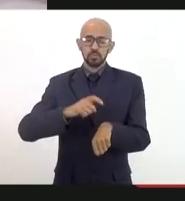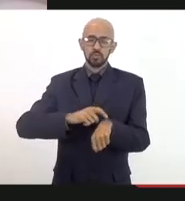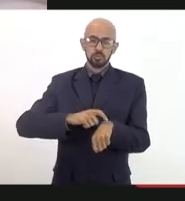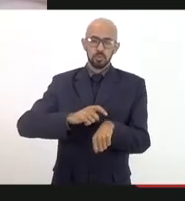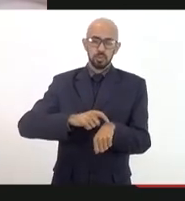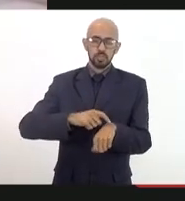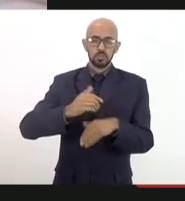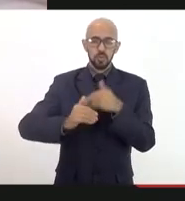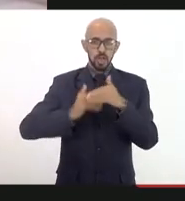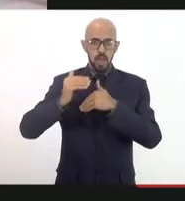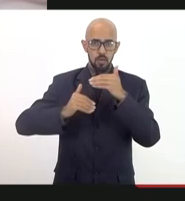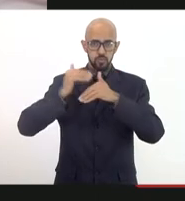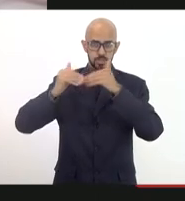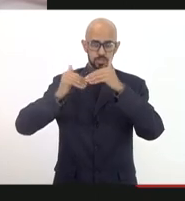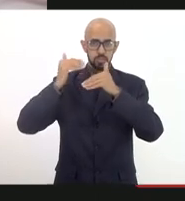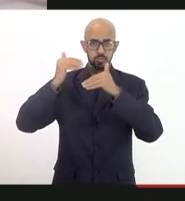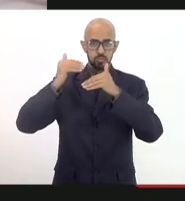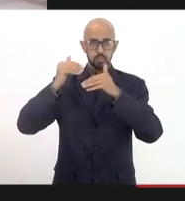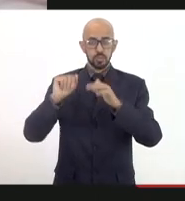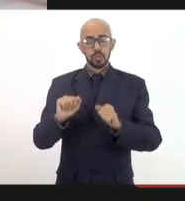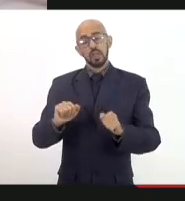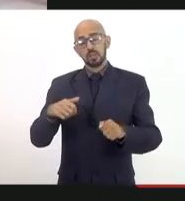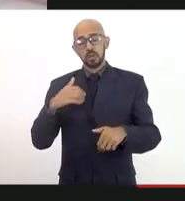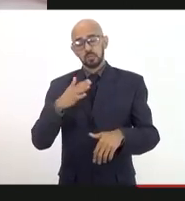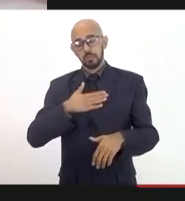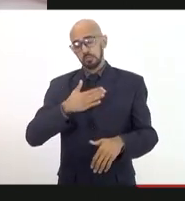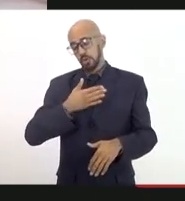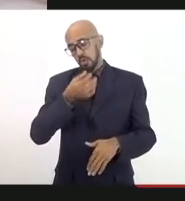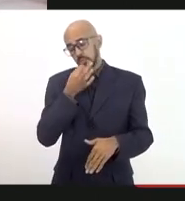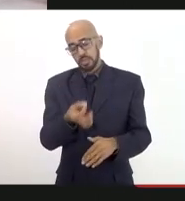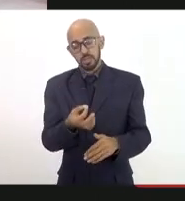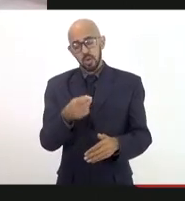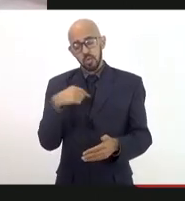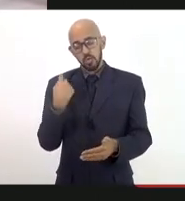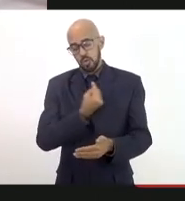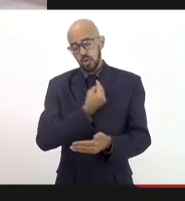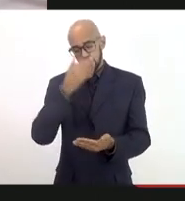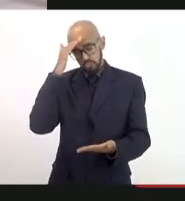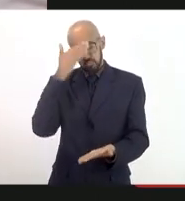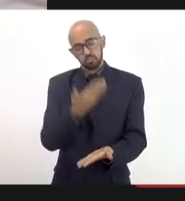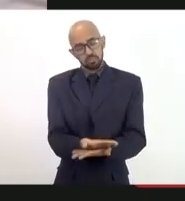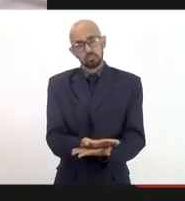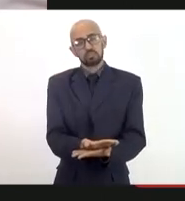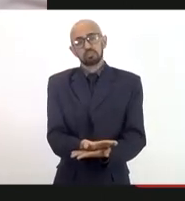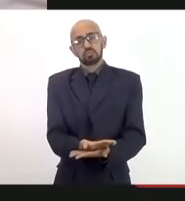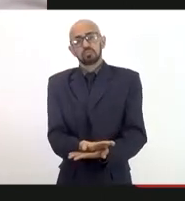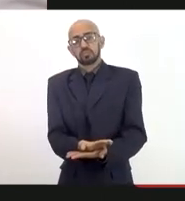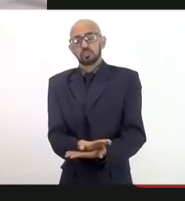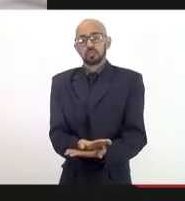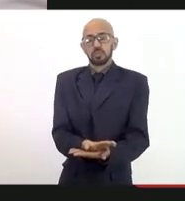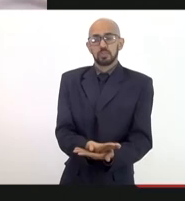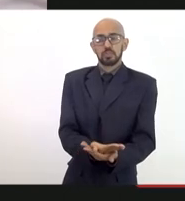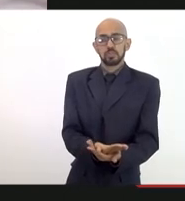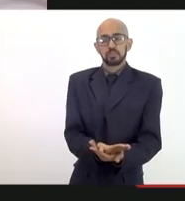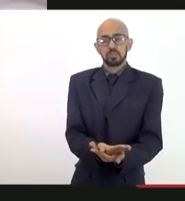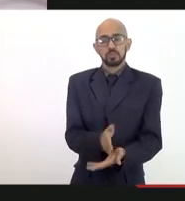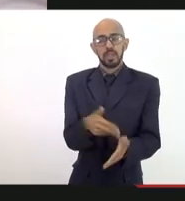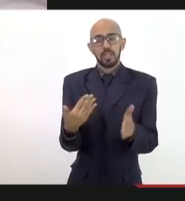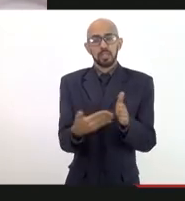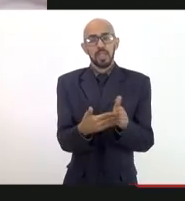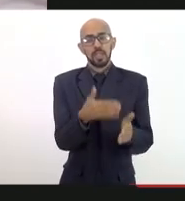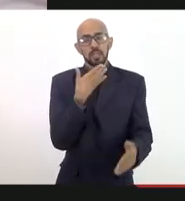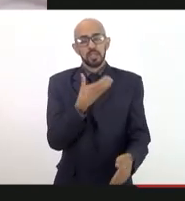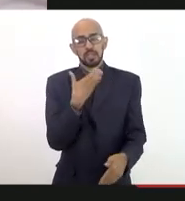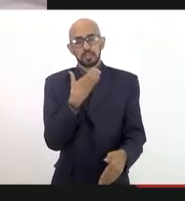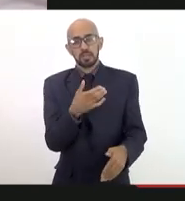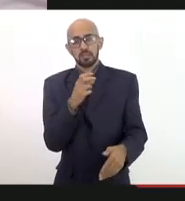foram avançando. Então, acho que assim, está bem. A gente acredita que até o final do ano a gente vai ter